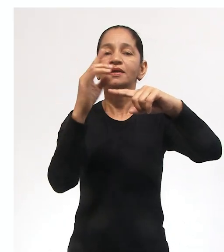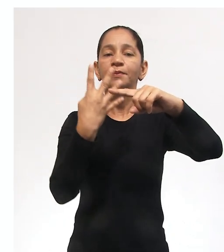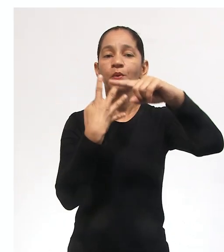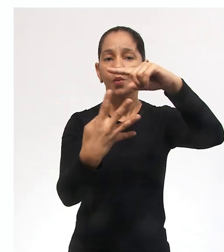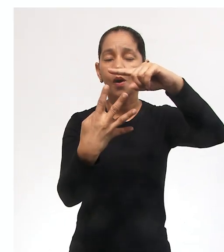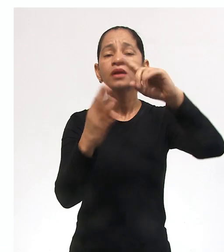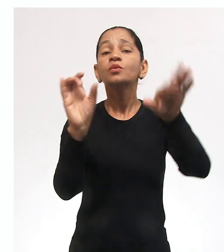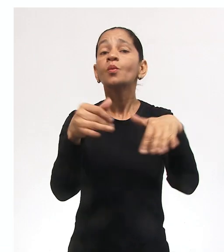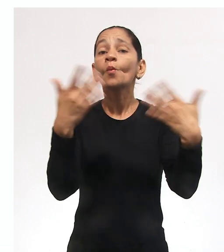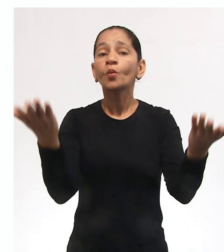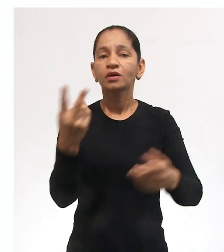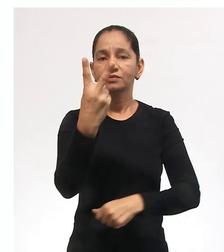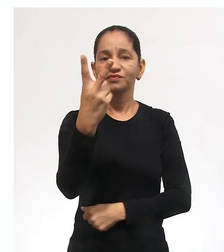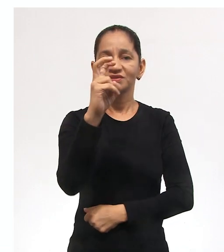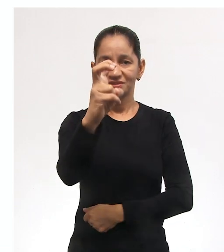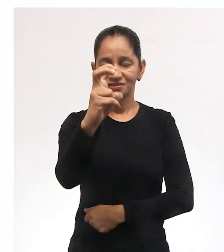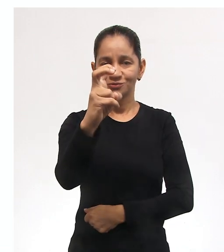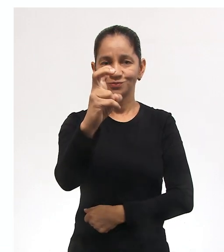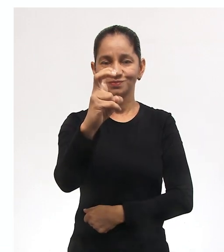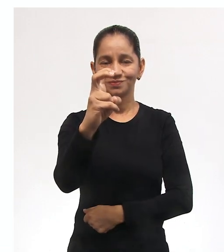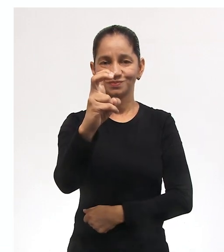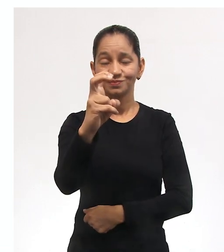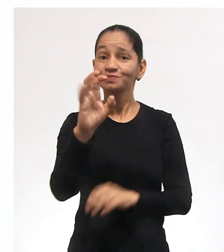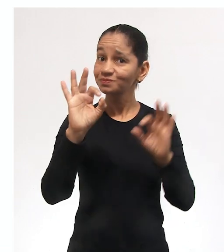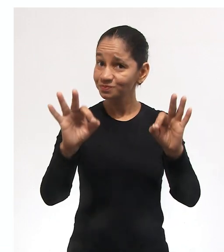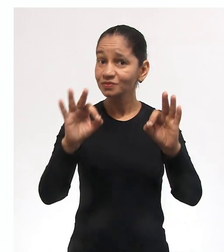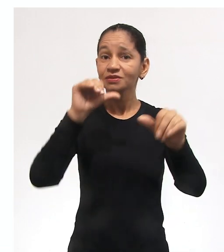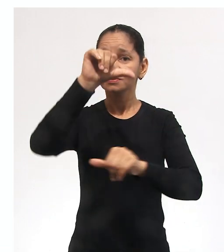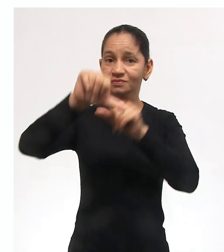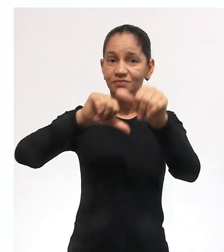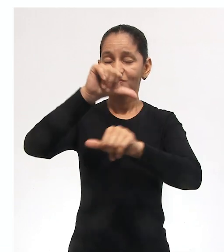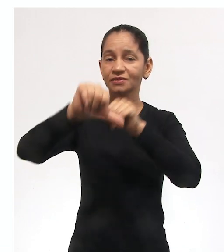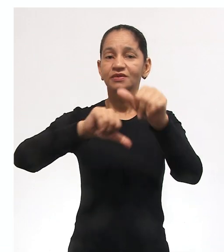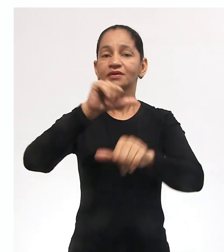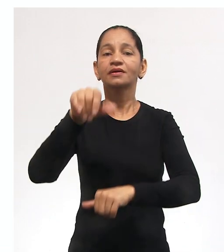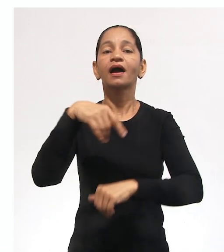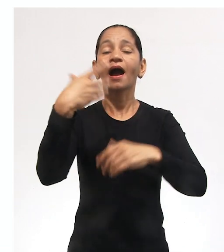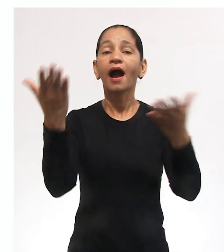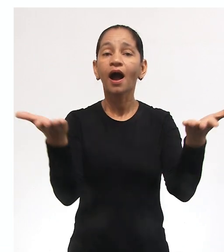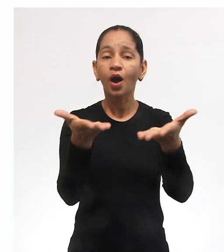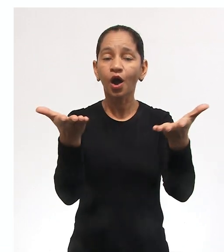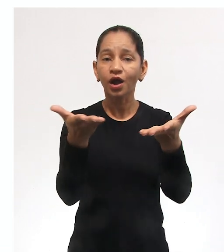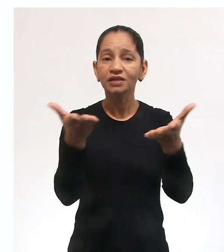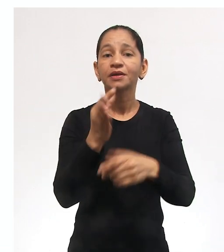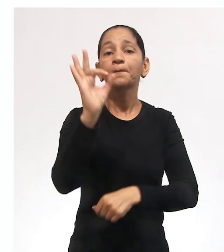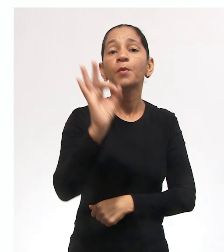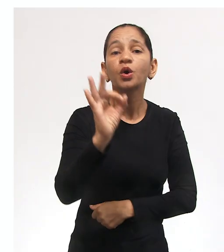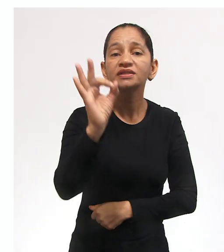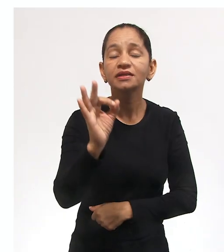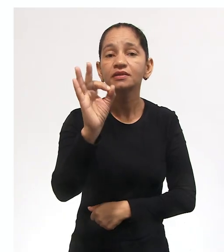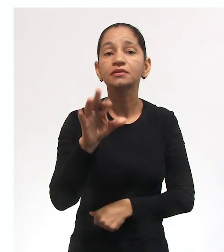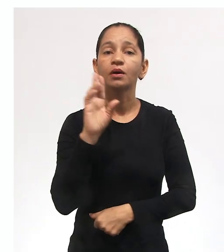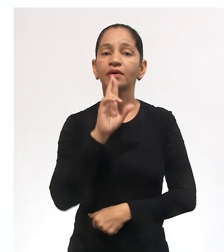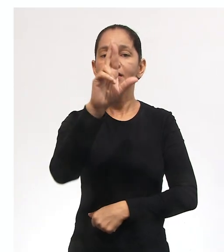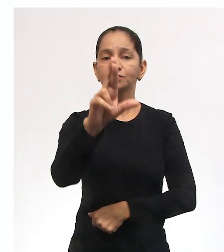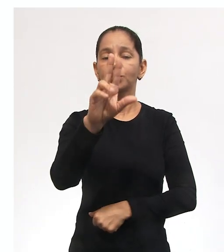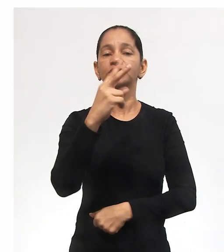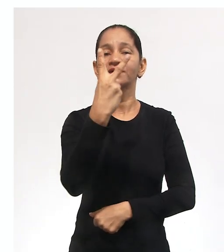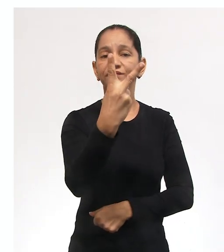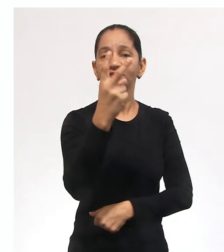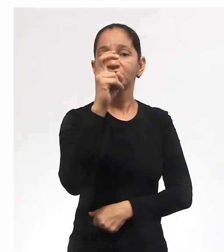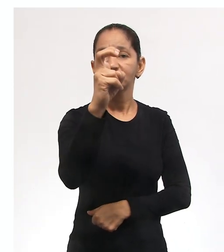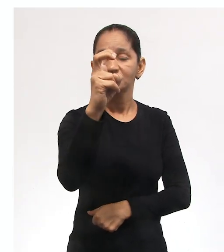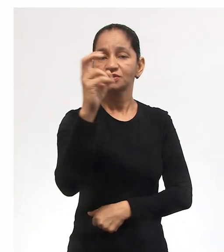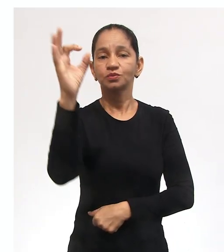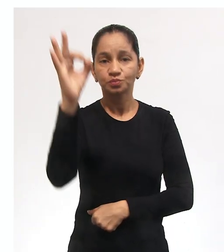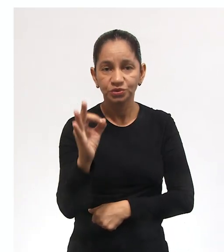4, 25. Eu queria transformar essa fração em quê? Em porcentagem. Então, o meu valor final tem que ter o